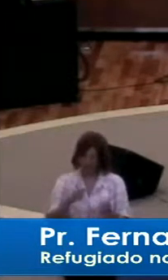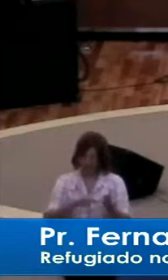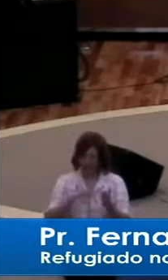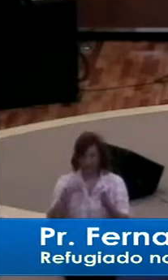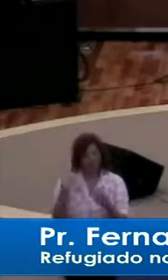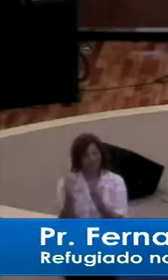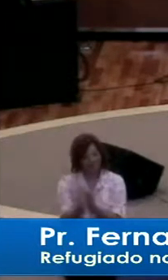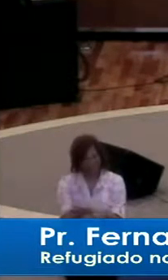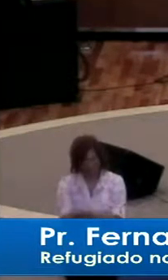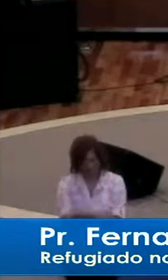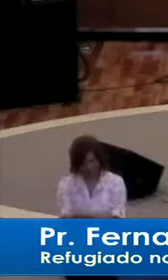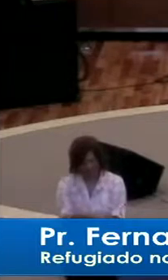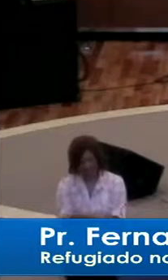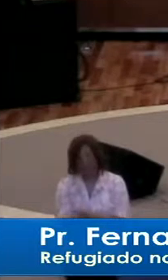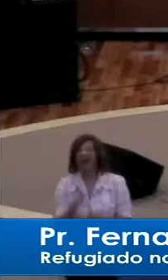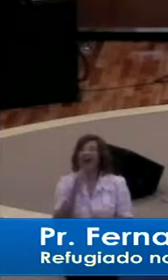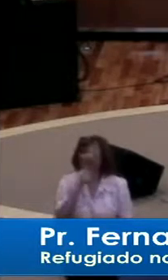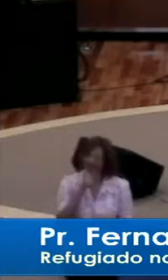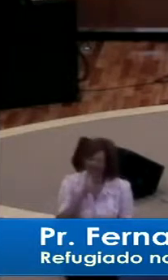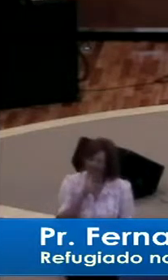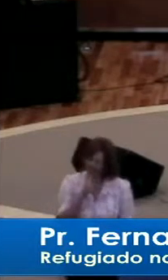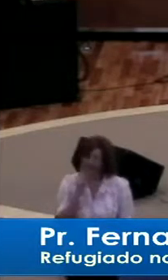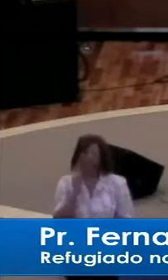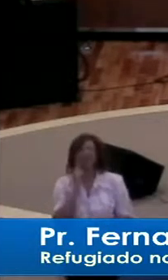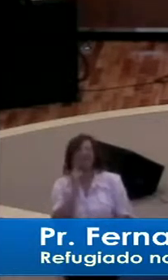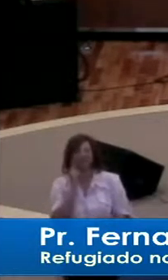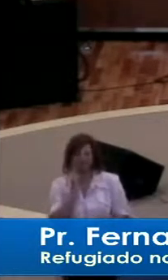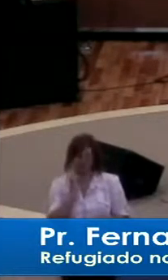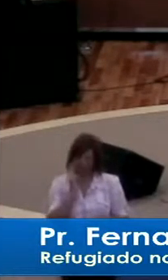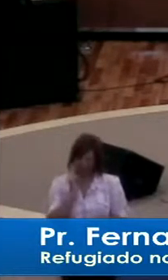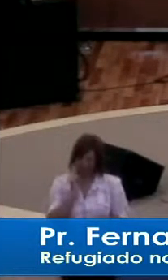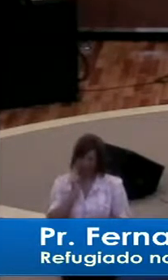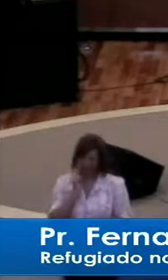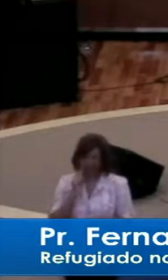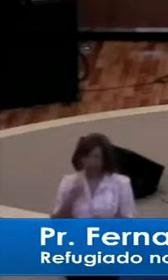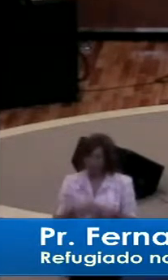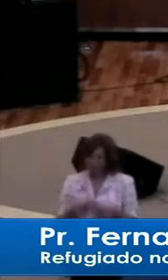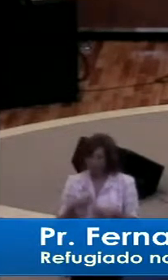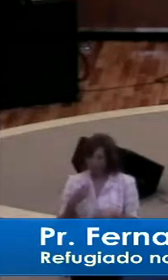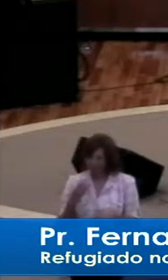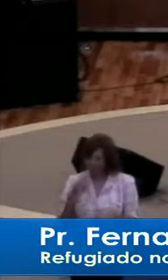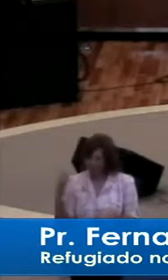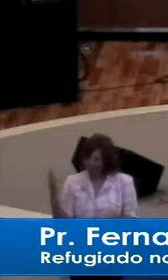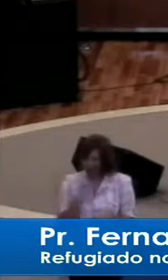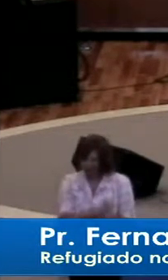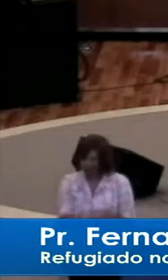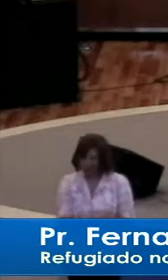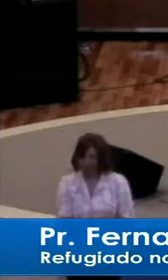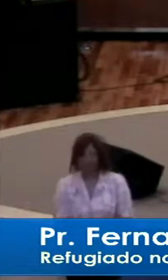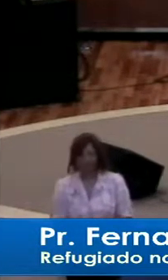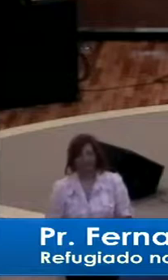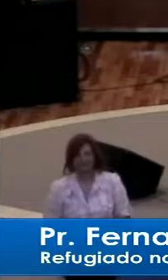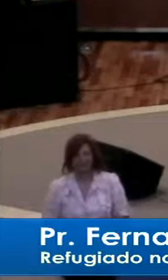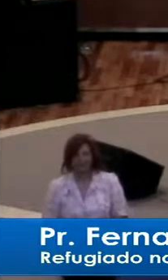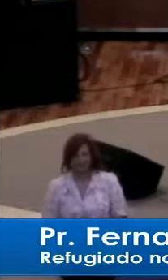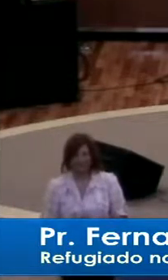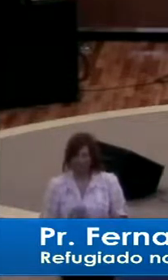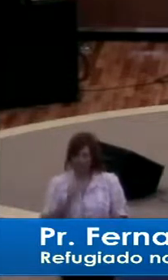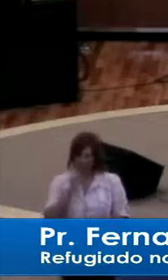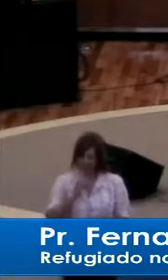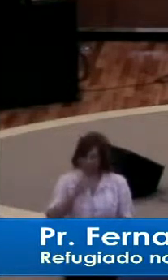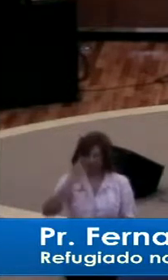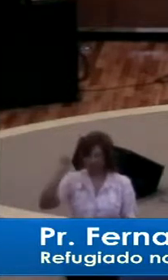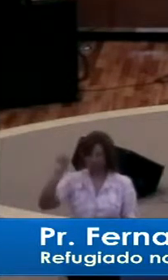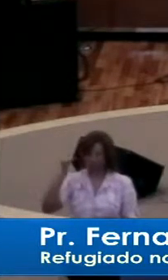misticismo. Bom, bobagens à parte. Vamos ao que a Bíblia nos ensina sobre esse texto. A Bíblia nos